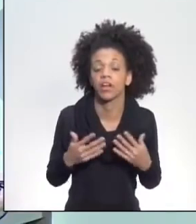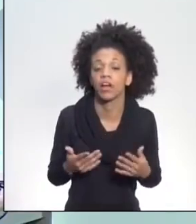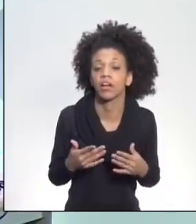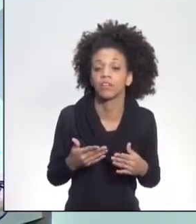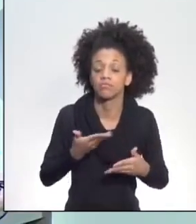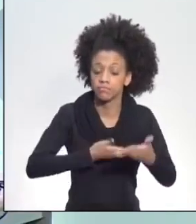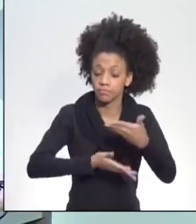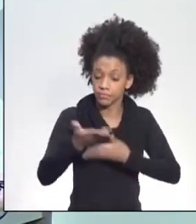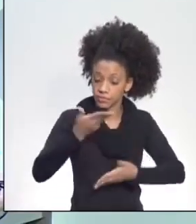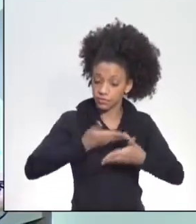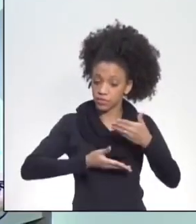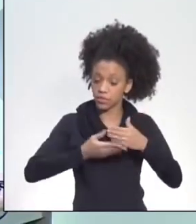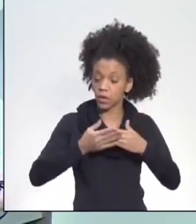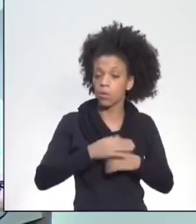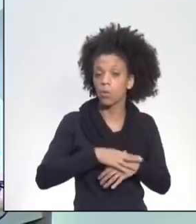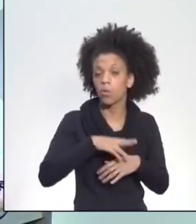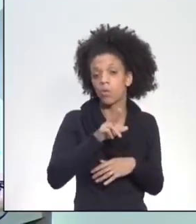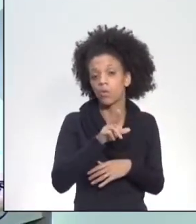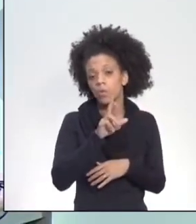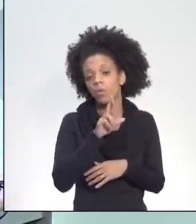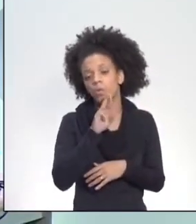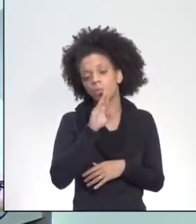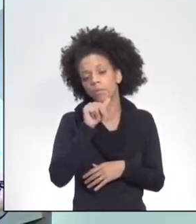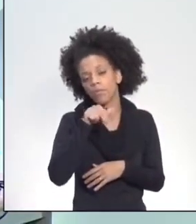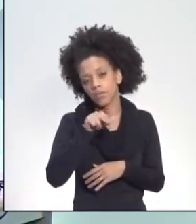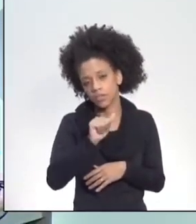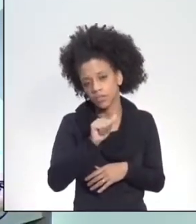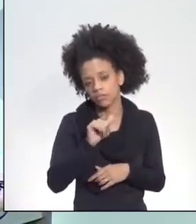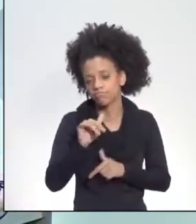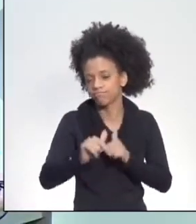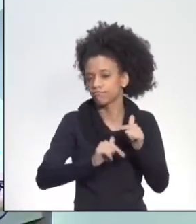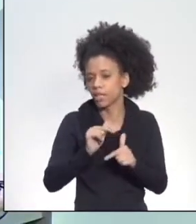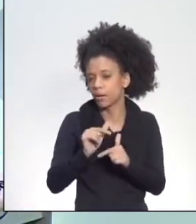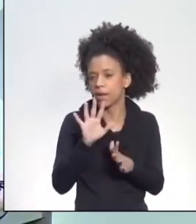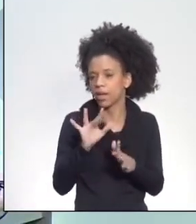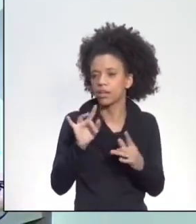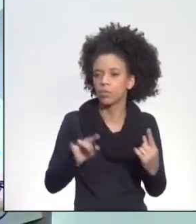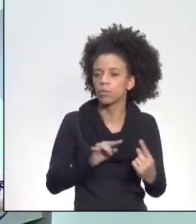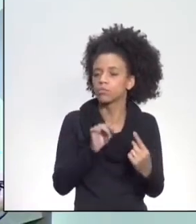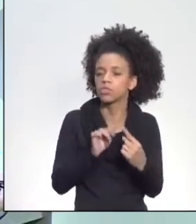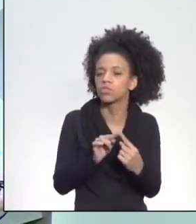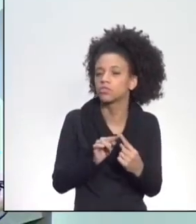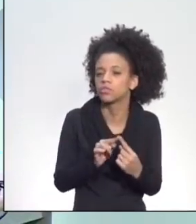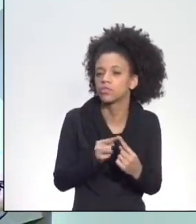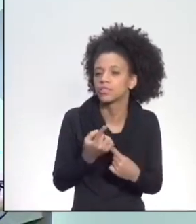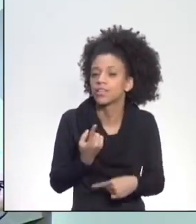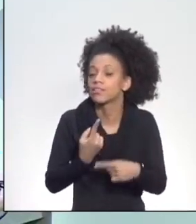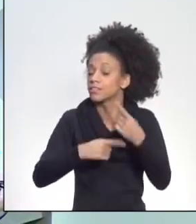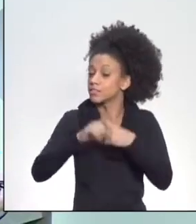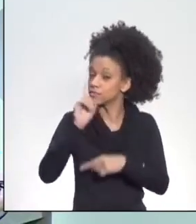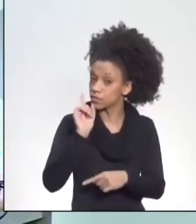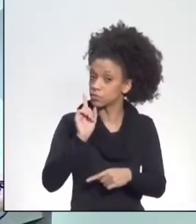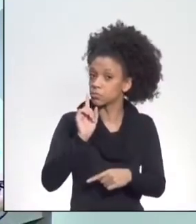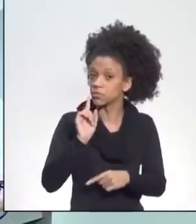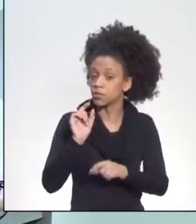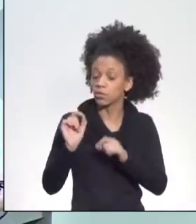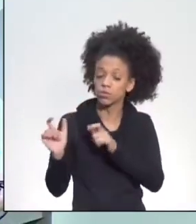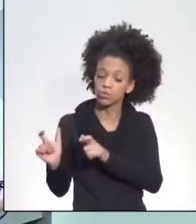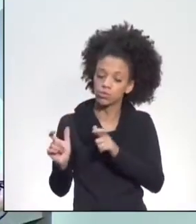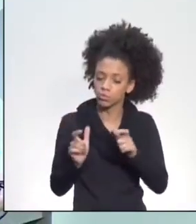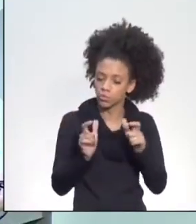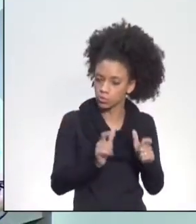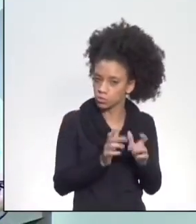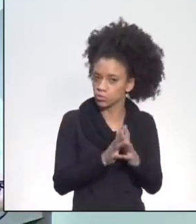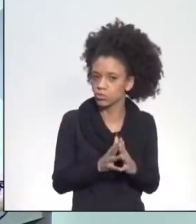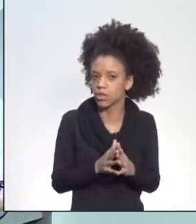urbana ela trabalha muito com essa questão da transformação de lugares degradados,